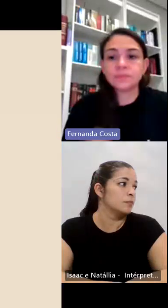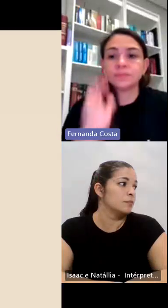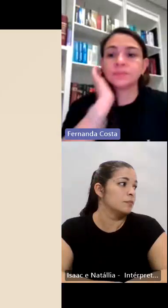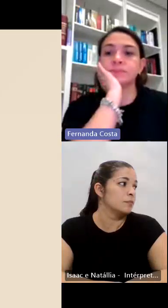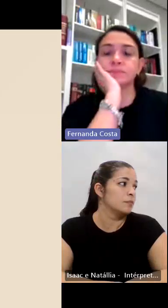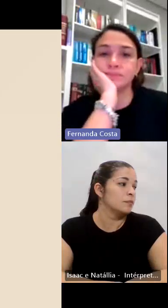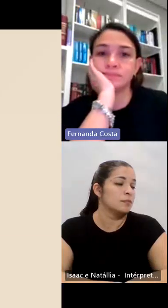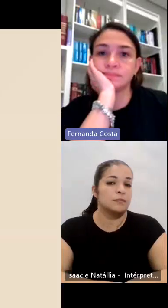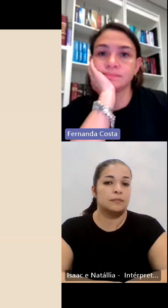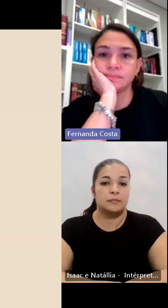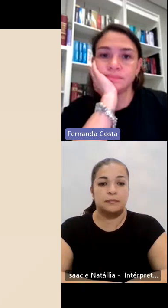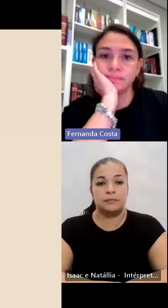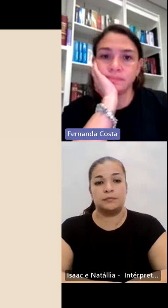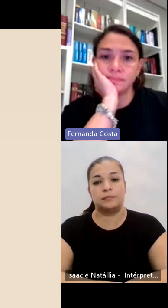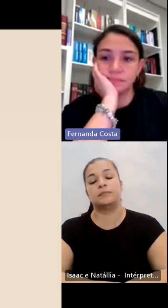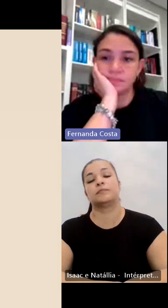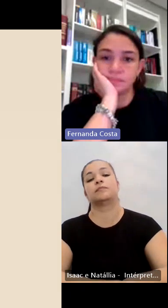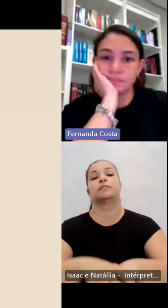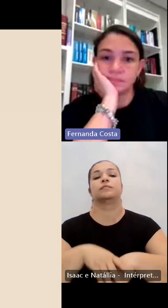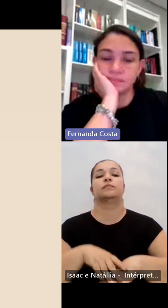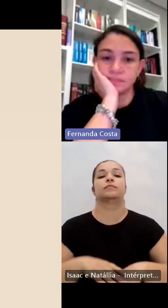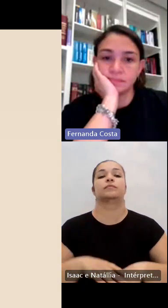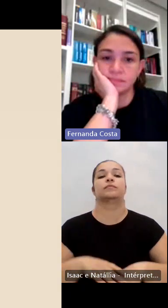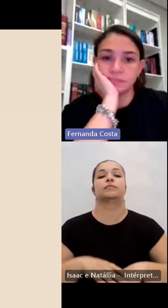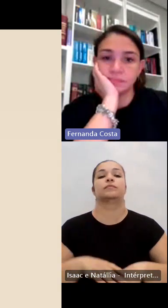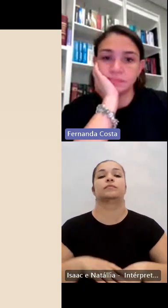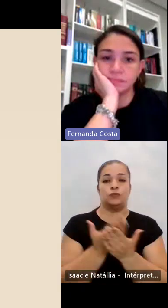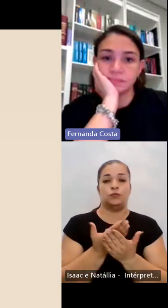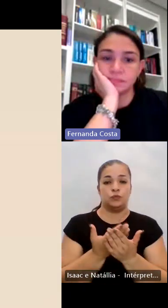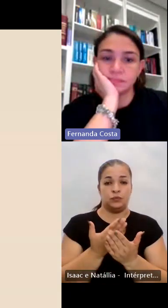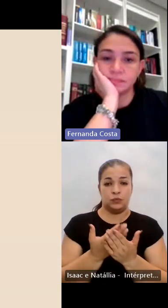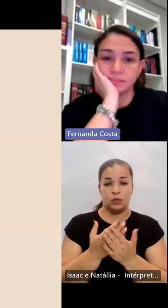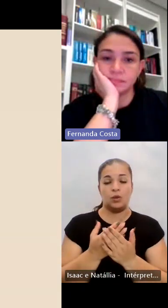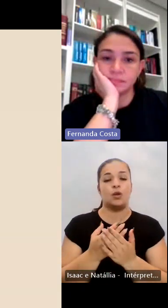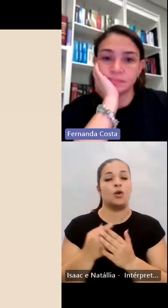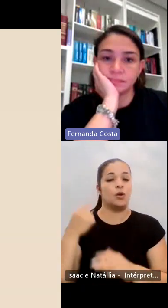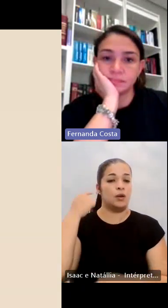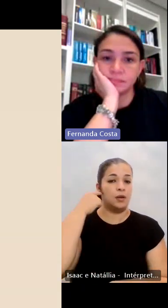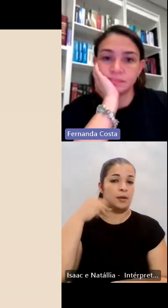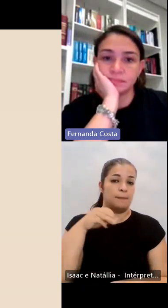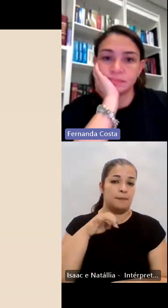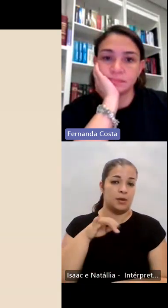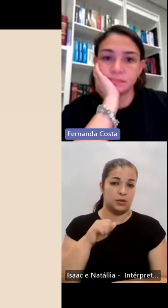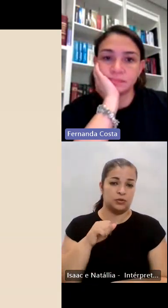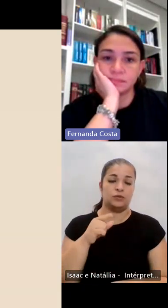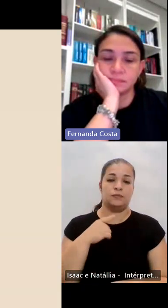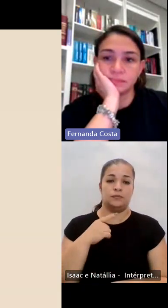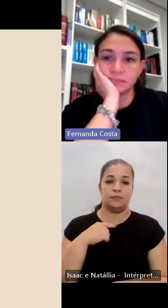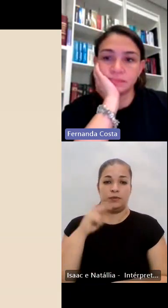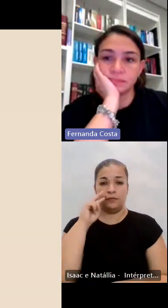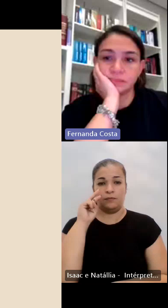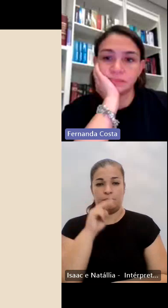E aí, pessoal, beleza? Então, hoje nós vamos estudar aqui a orelha média, tá? Então nós temos aqui a cavidade timpânica, ou também pode ser chamada também de